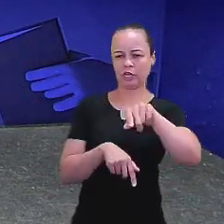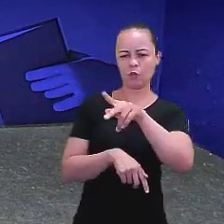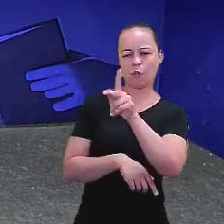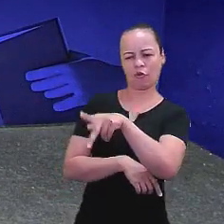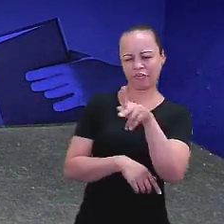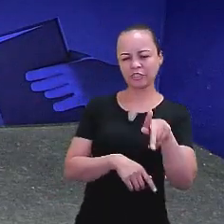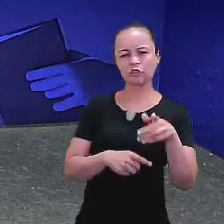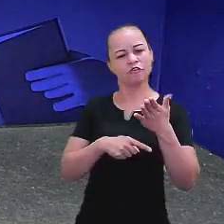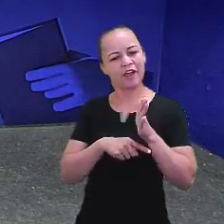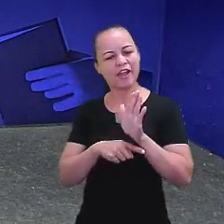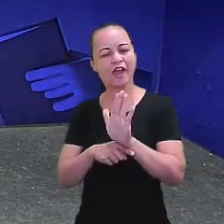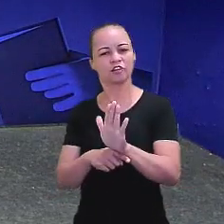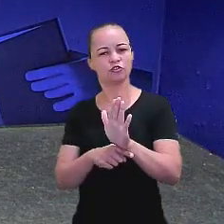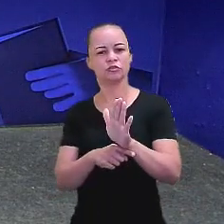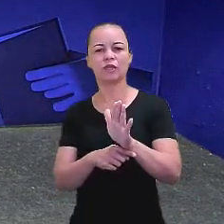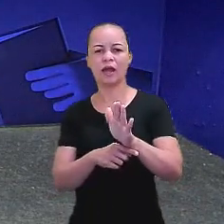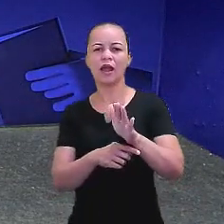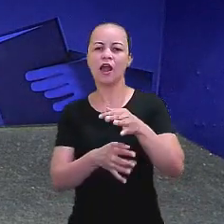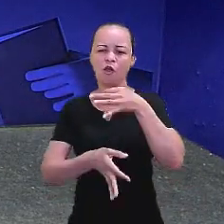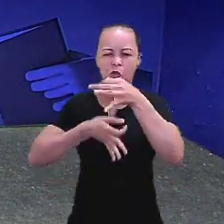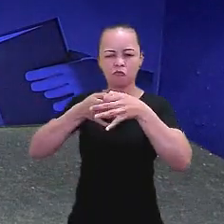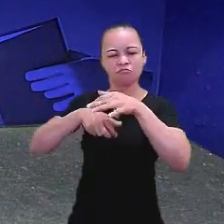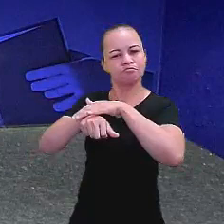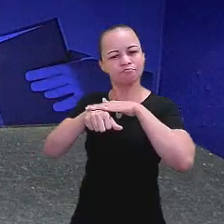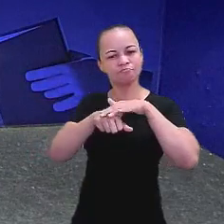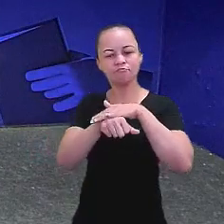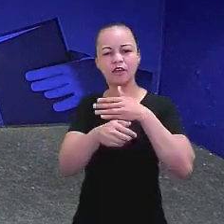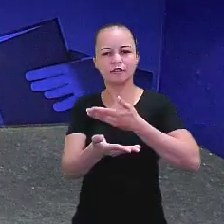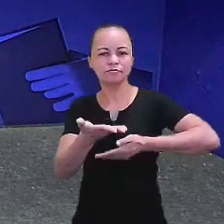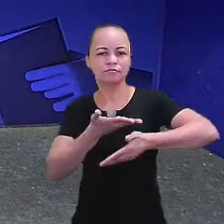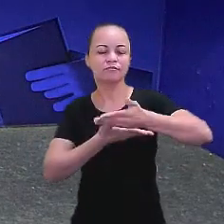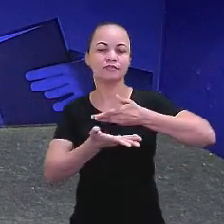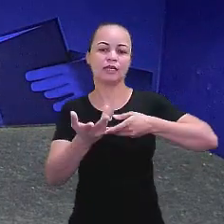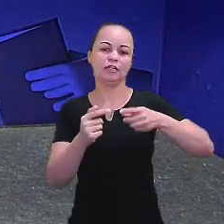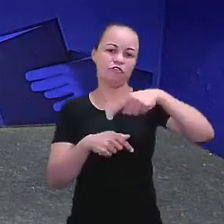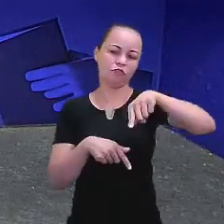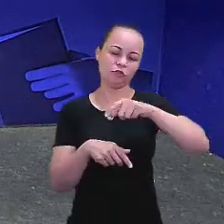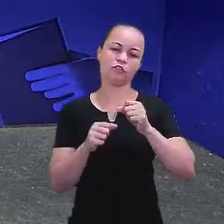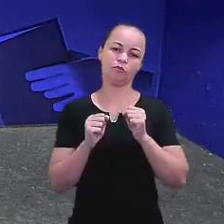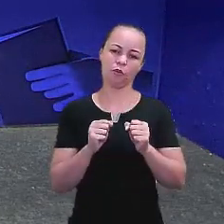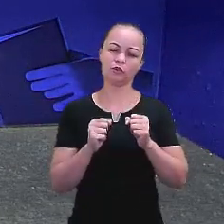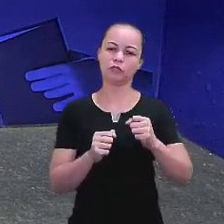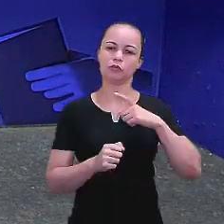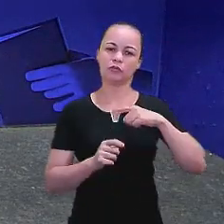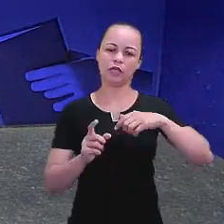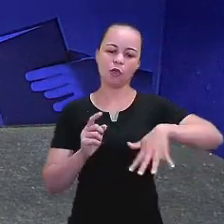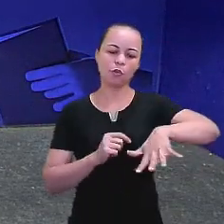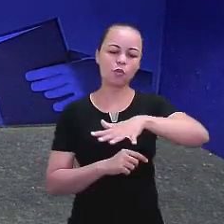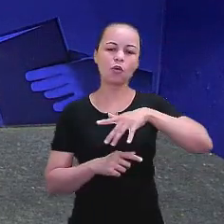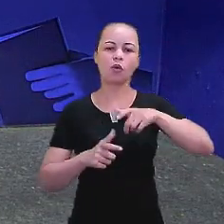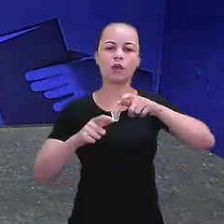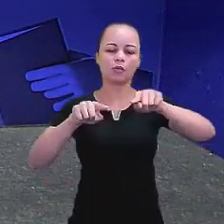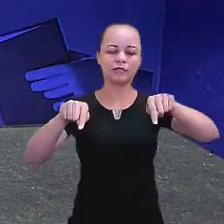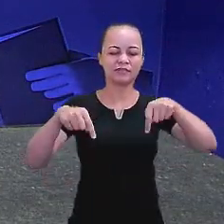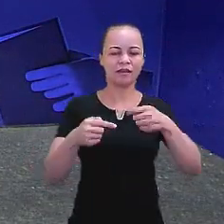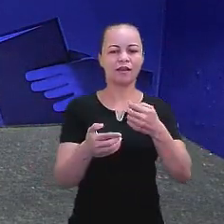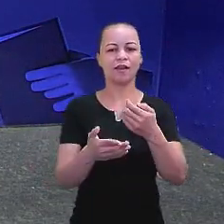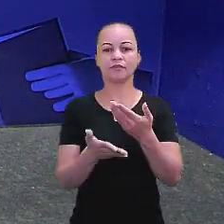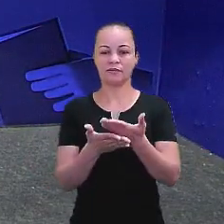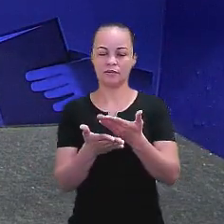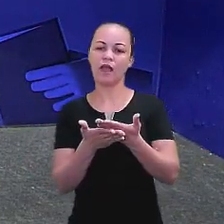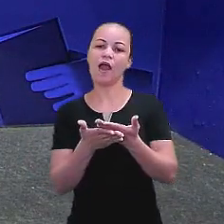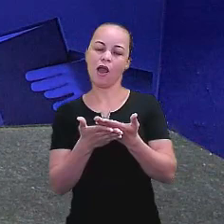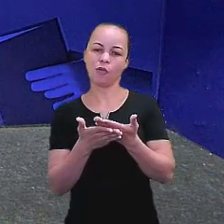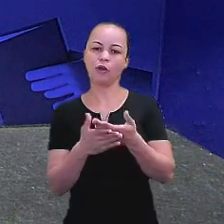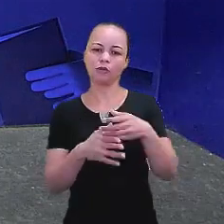maior satisfação de dialogar contigo, né? E que vocês possam aí promover um ambiente saudável em sala de aula, onde o aprendizado seja o